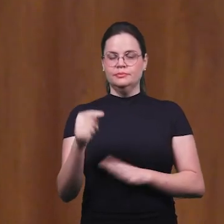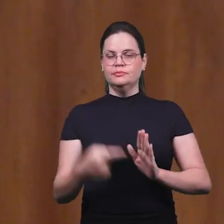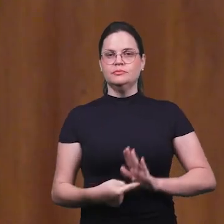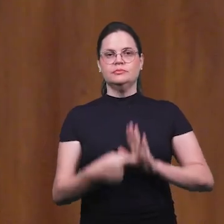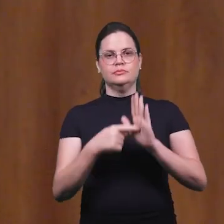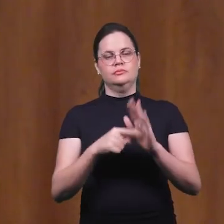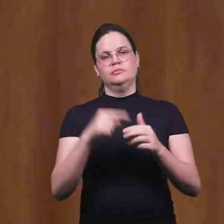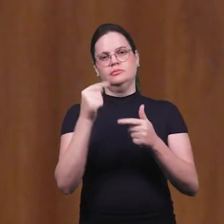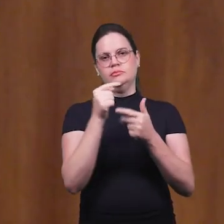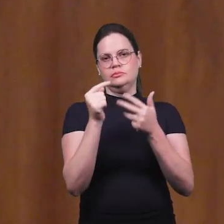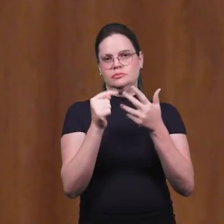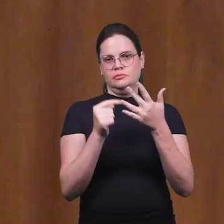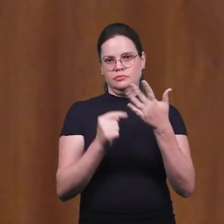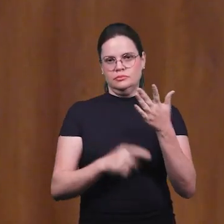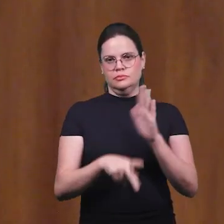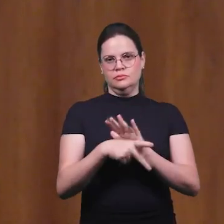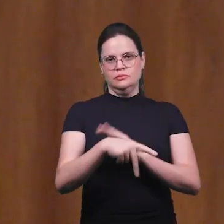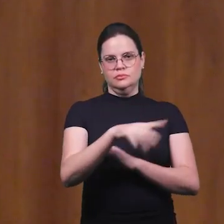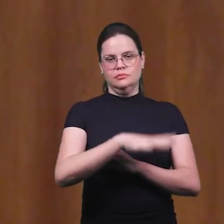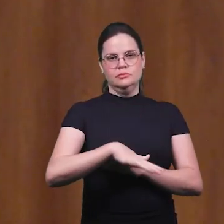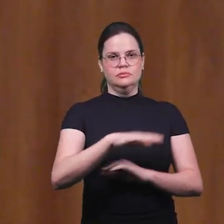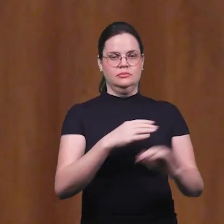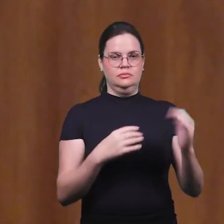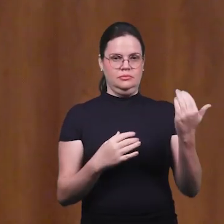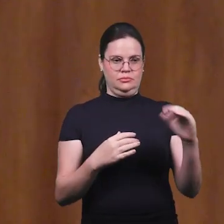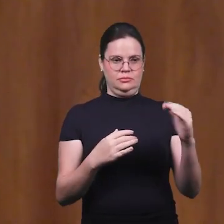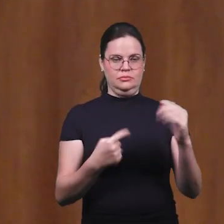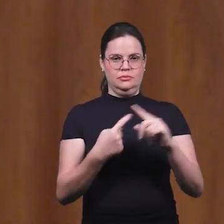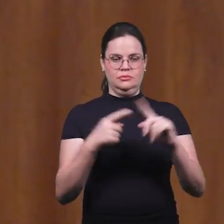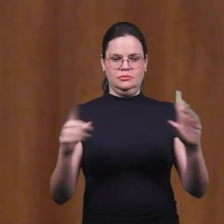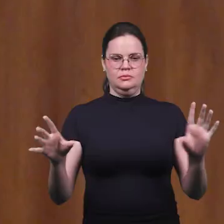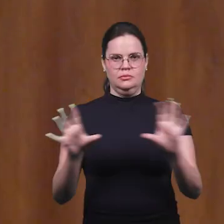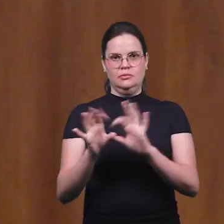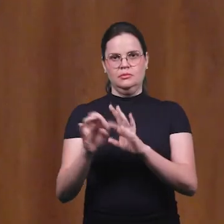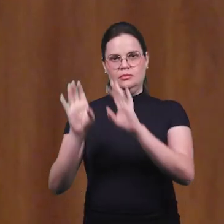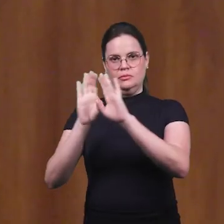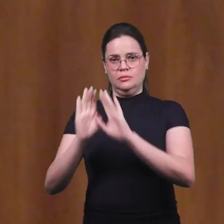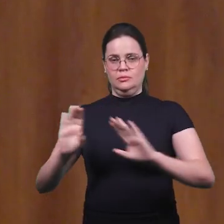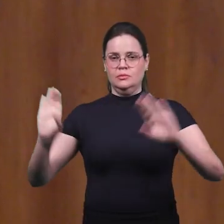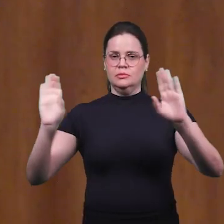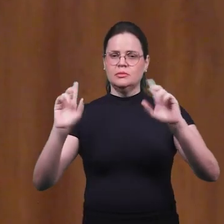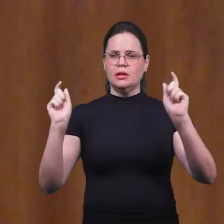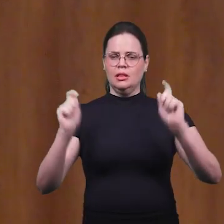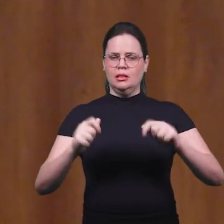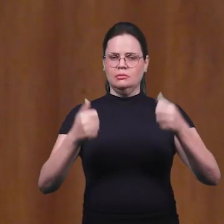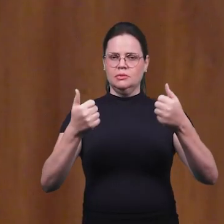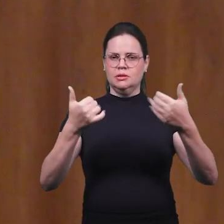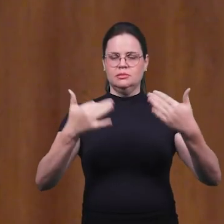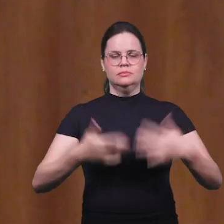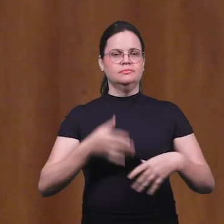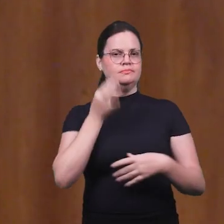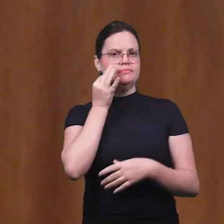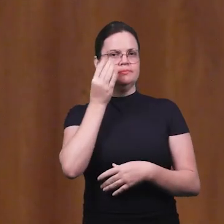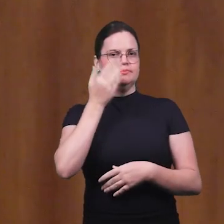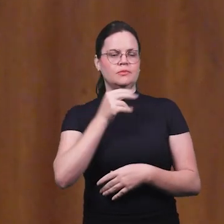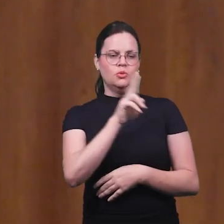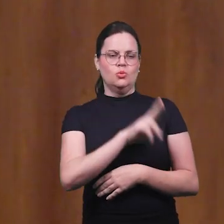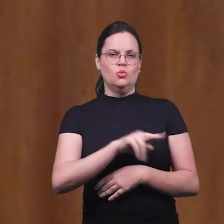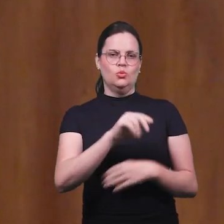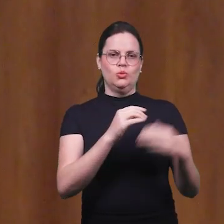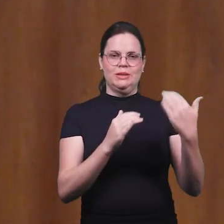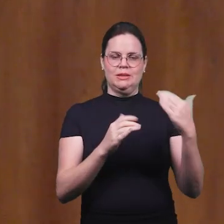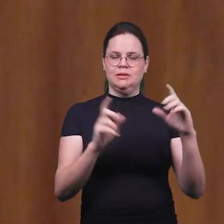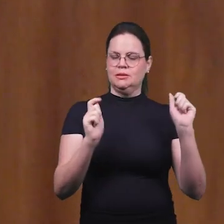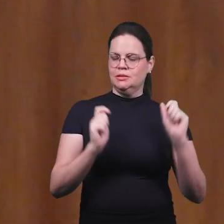vários aspectos relacionados à ciência e até mesmo usa a ciência como uma abordagem didática para